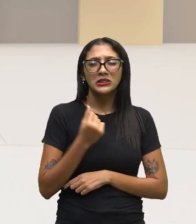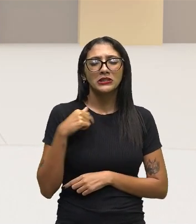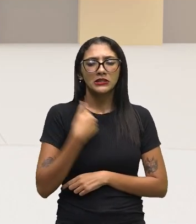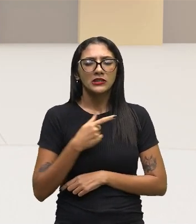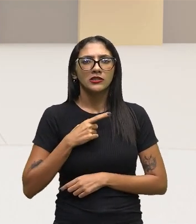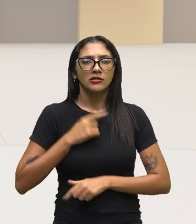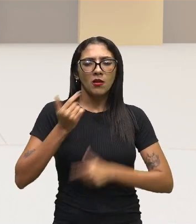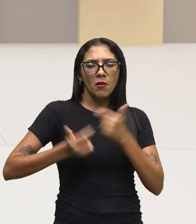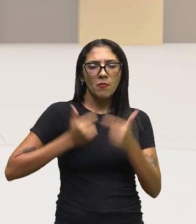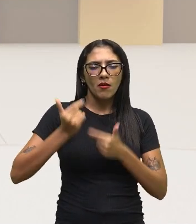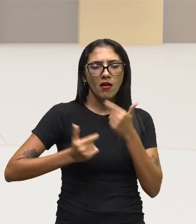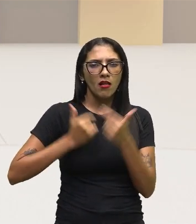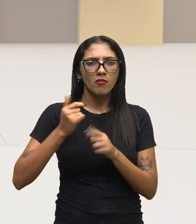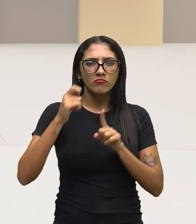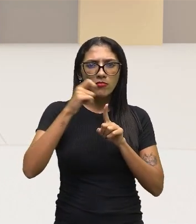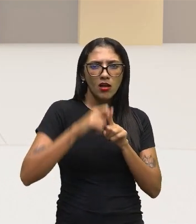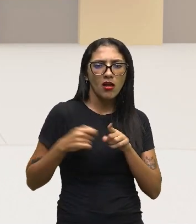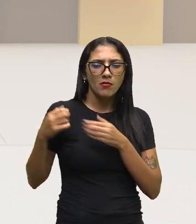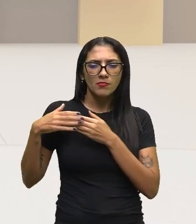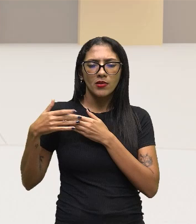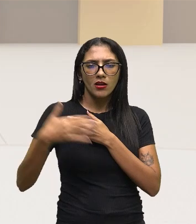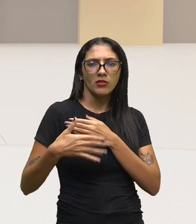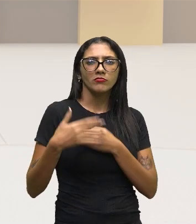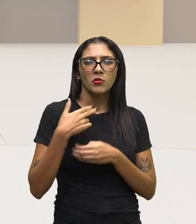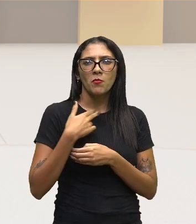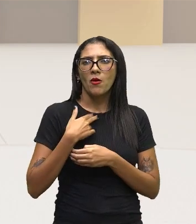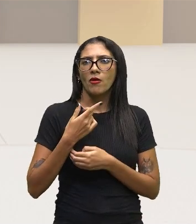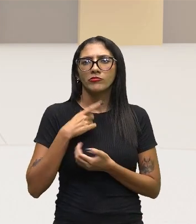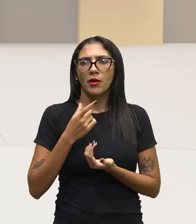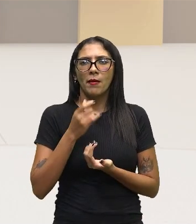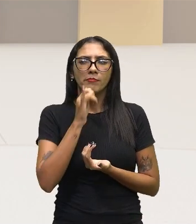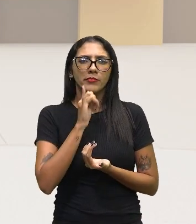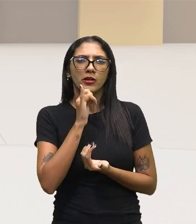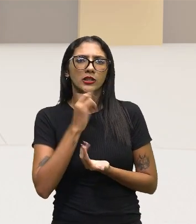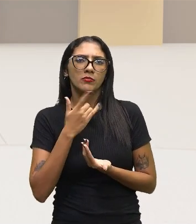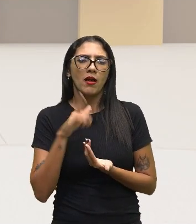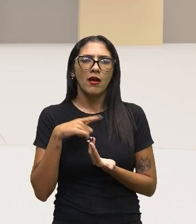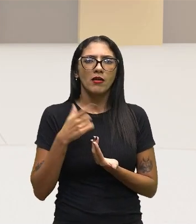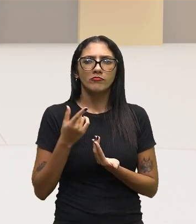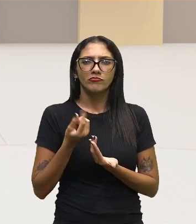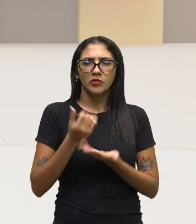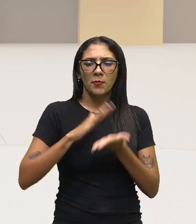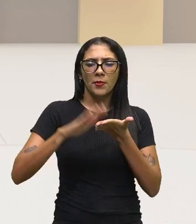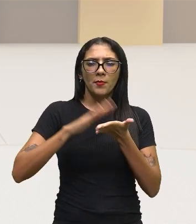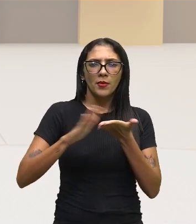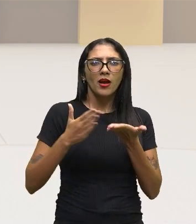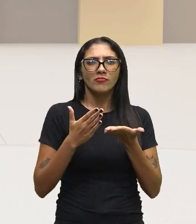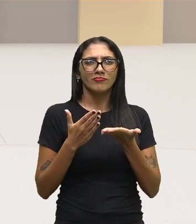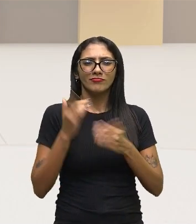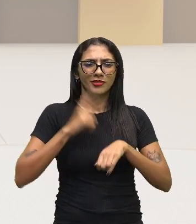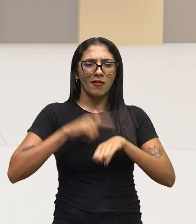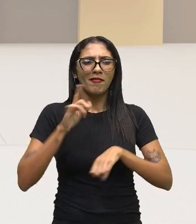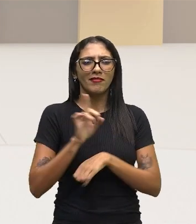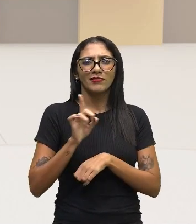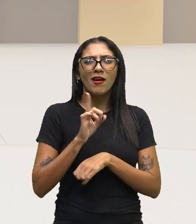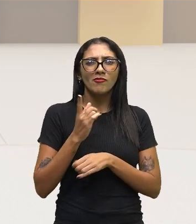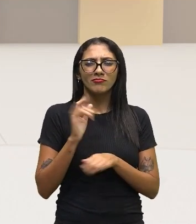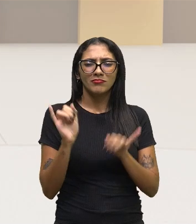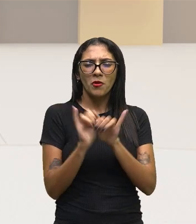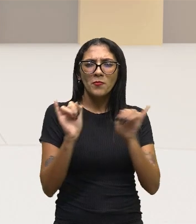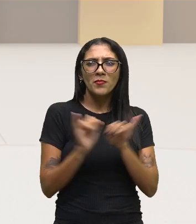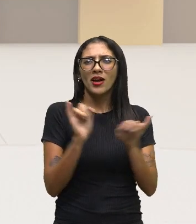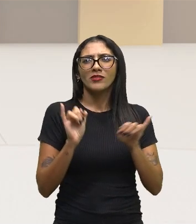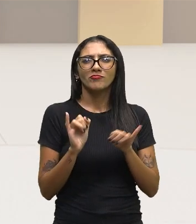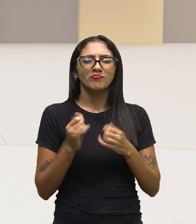suou, você trabalhou para conseguir. Você não pode gastar ele de forma equivocada, com algo que você